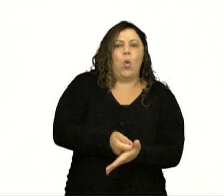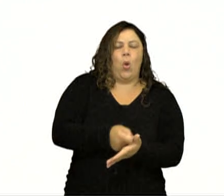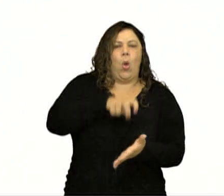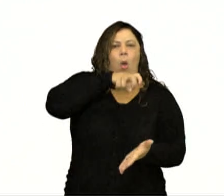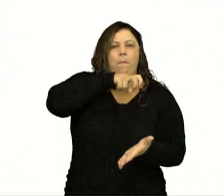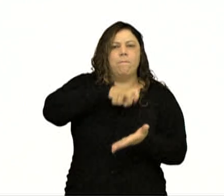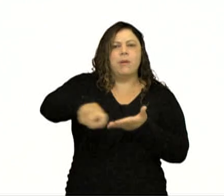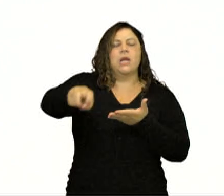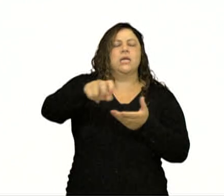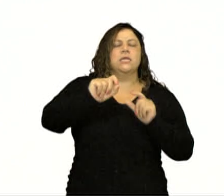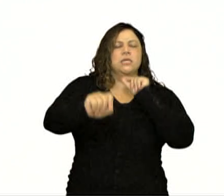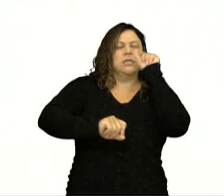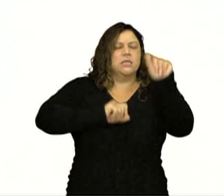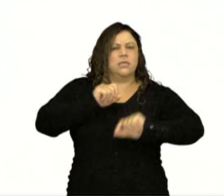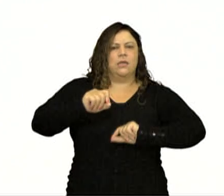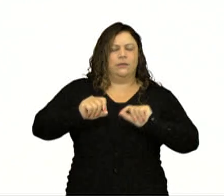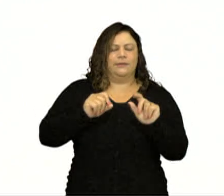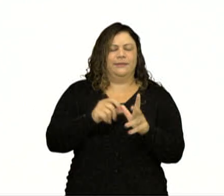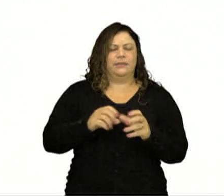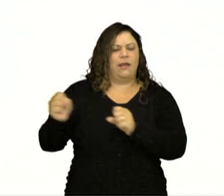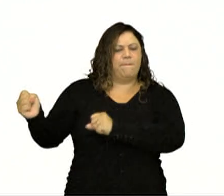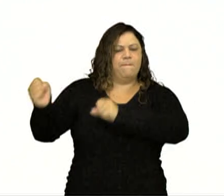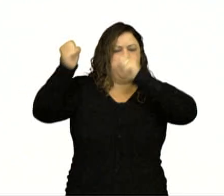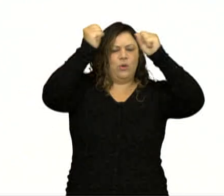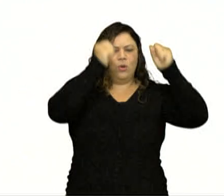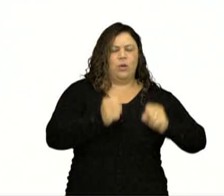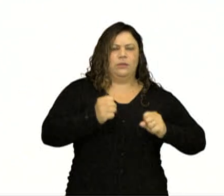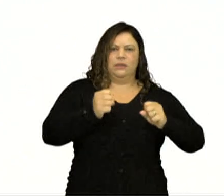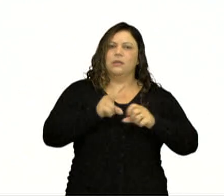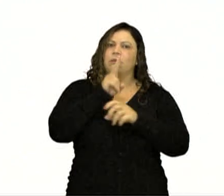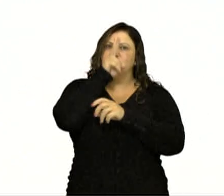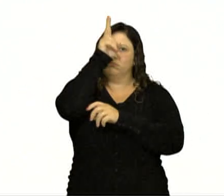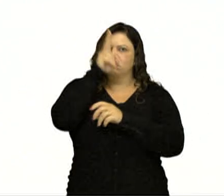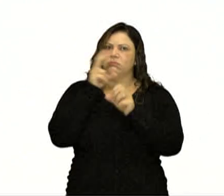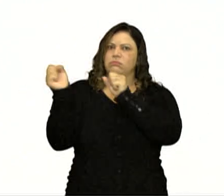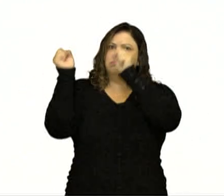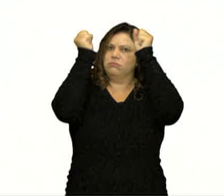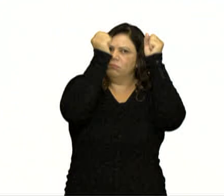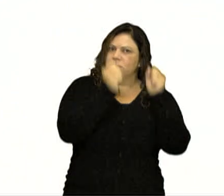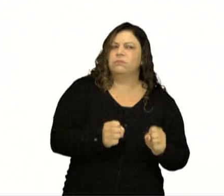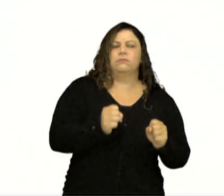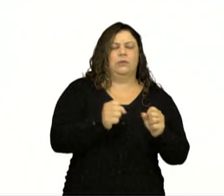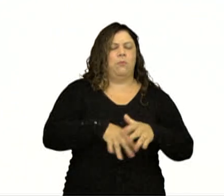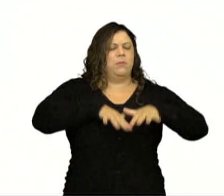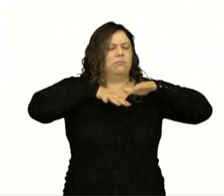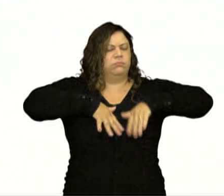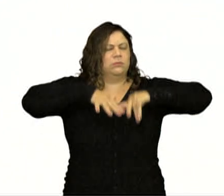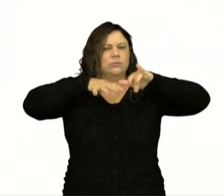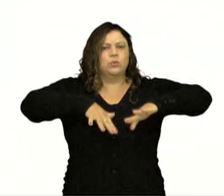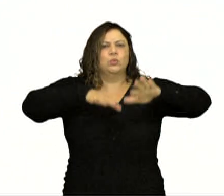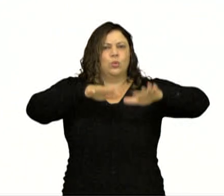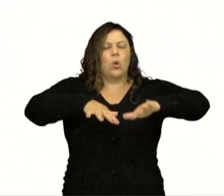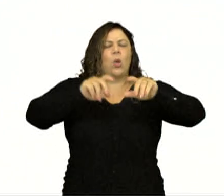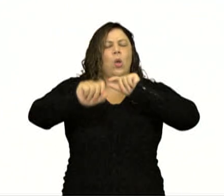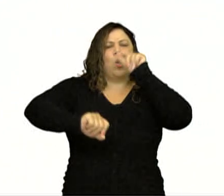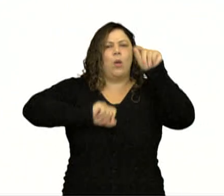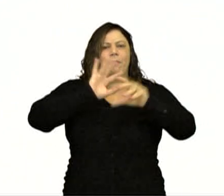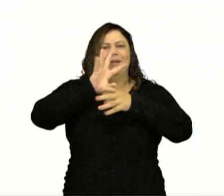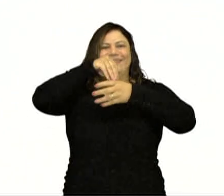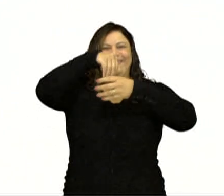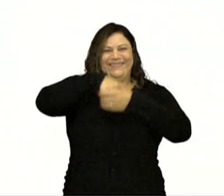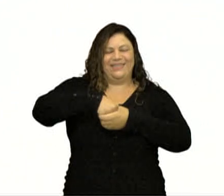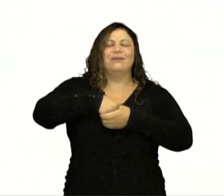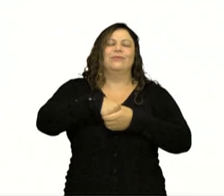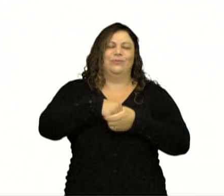tentativa de conseguir adquirir o poder através da força. Nesse golpe aí, eles usaram uma tropa de assalto que eles tinham dentro do partido nazista,